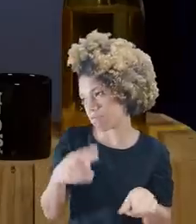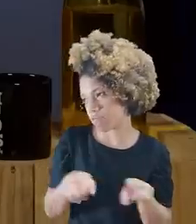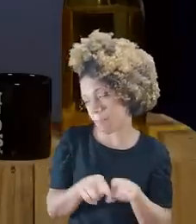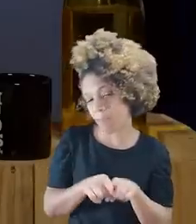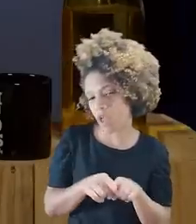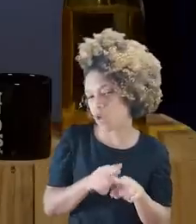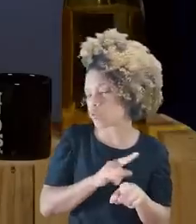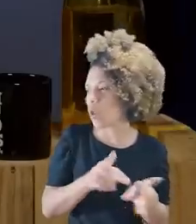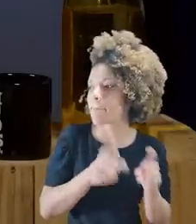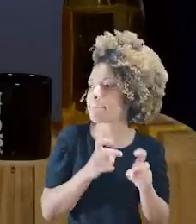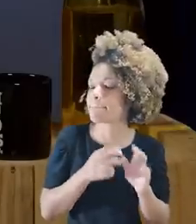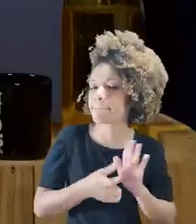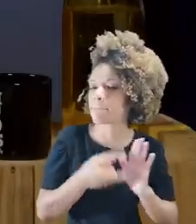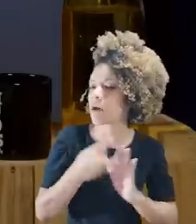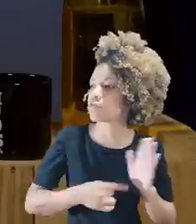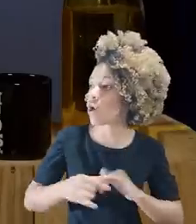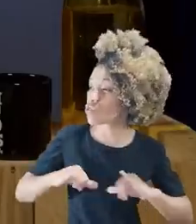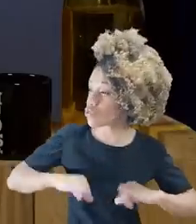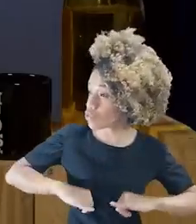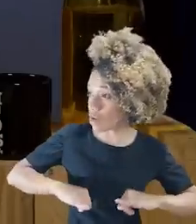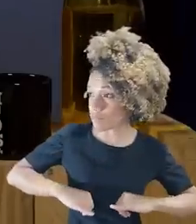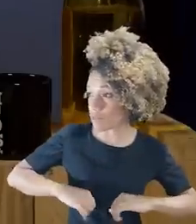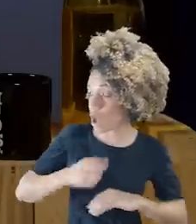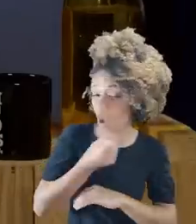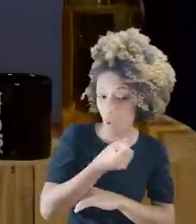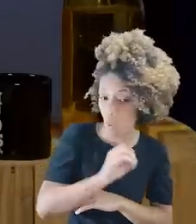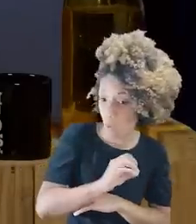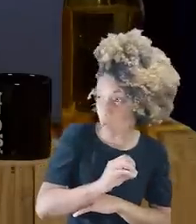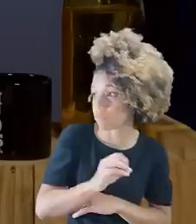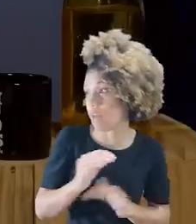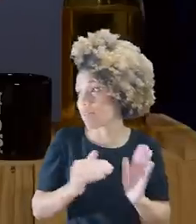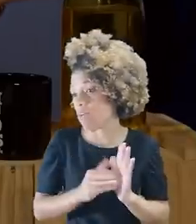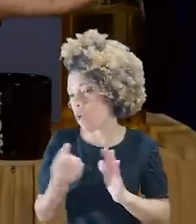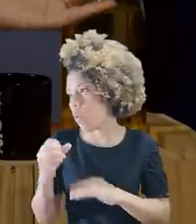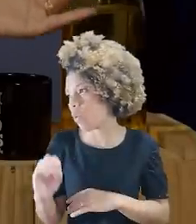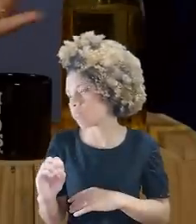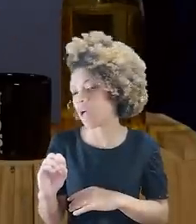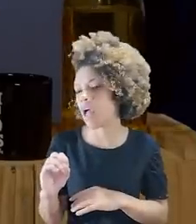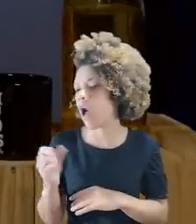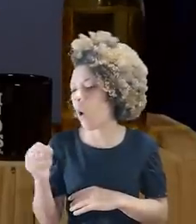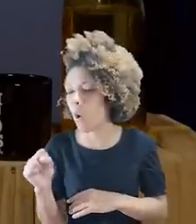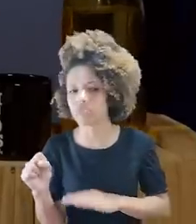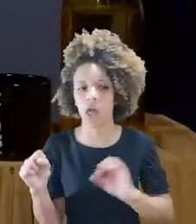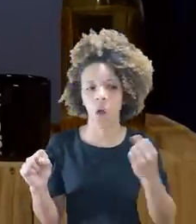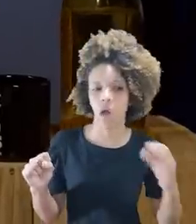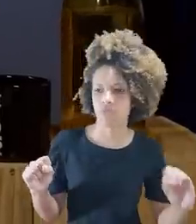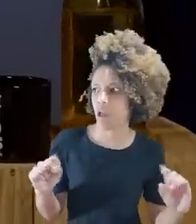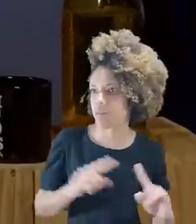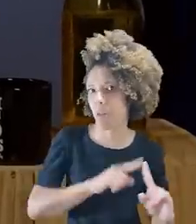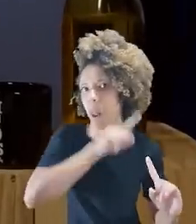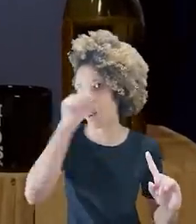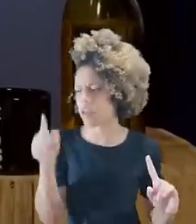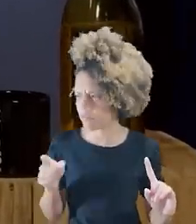diagnosticado ele sofre muito é 880 as coisas são todas muito doloridas então você acha que eu queria